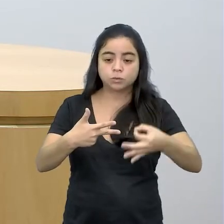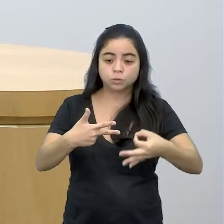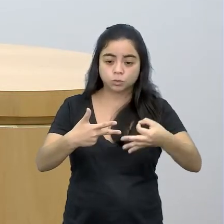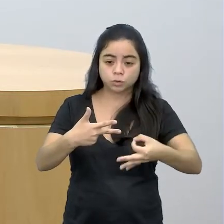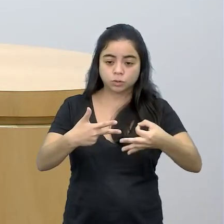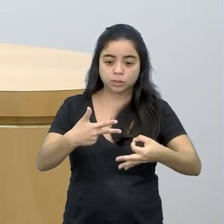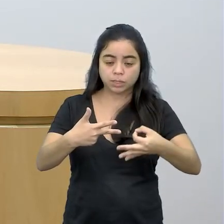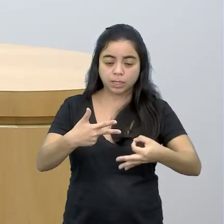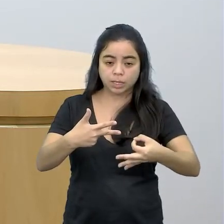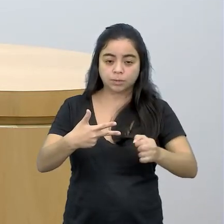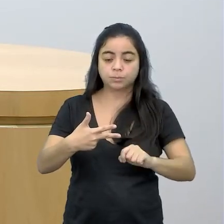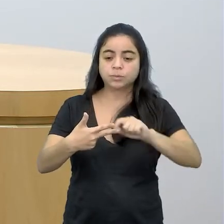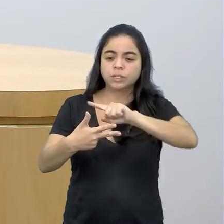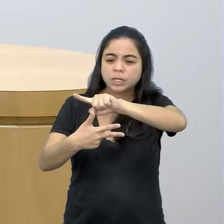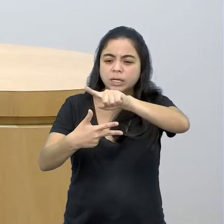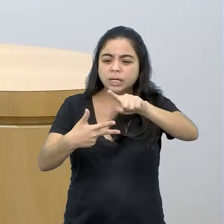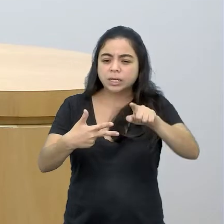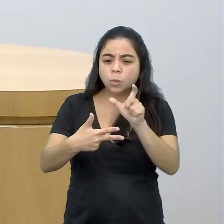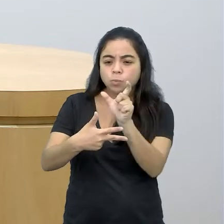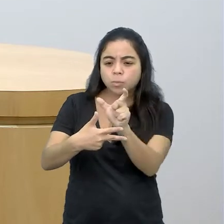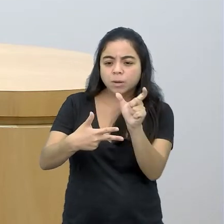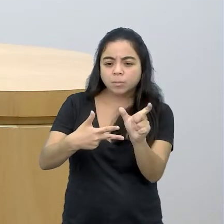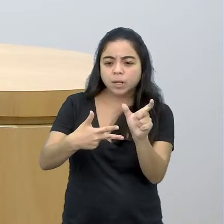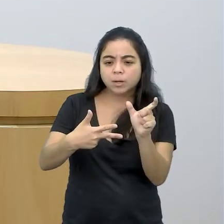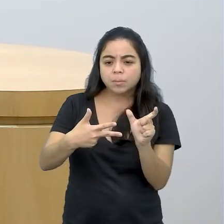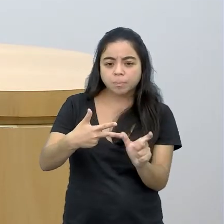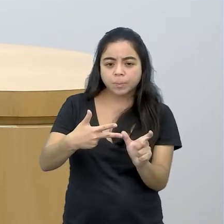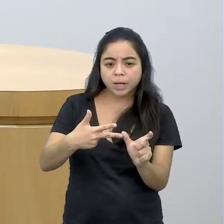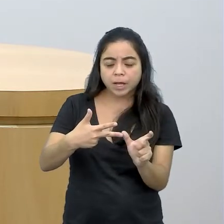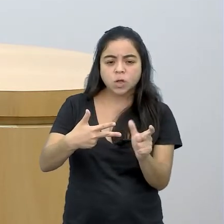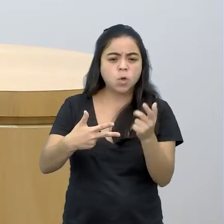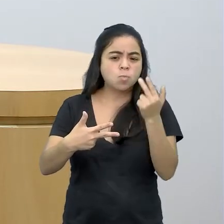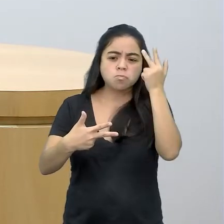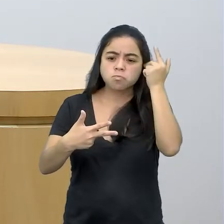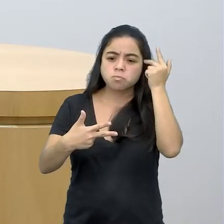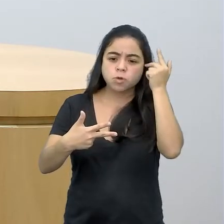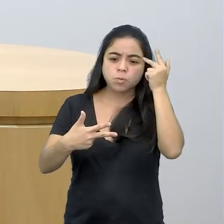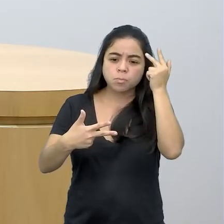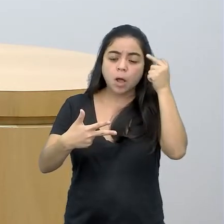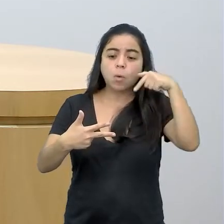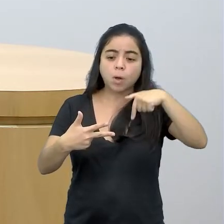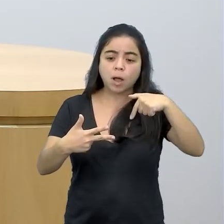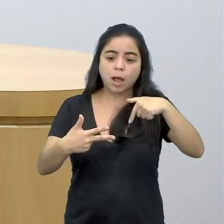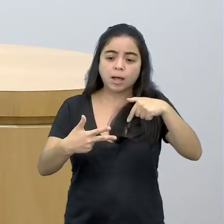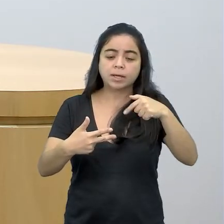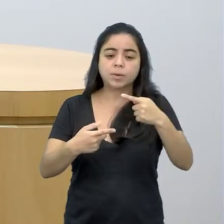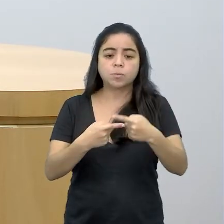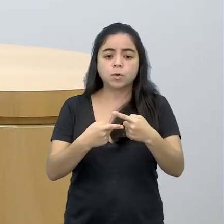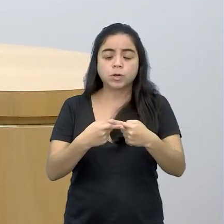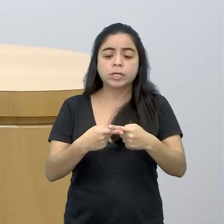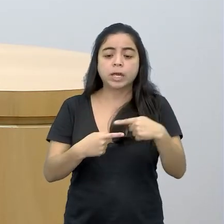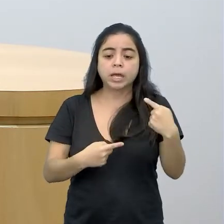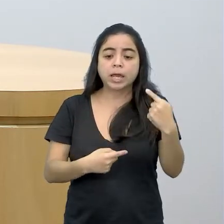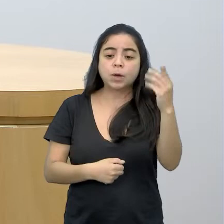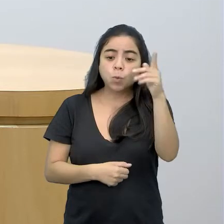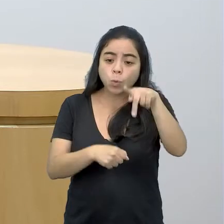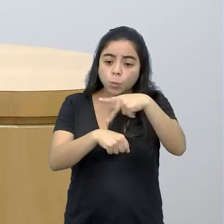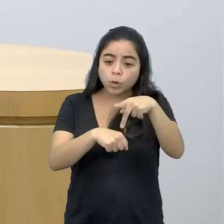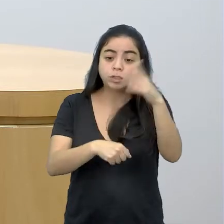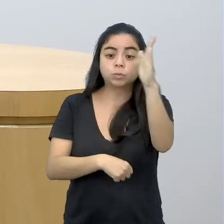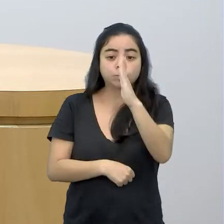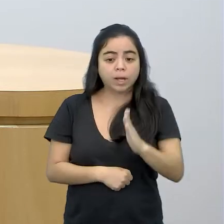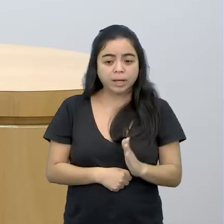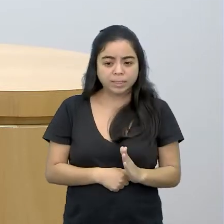judiciário, esse léxico, esse vocabulário é bastante comum para a gente, é bastante cotidiano, porque o nosso país é um